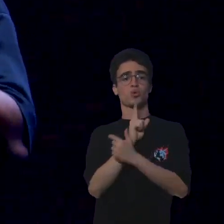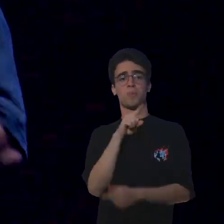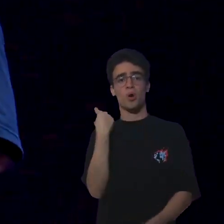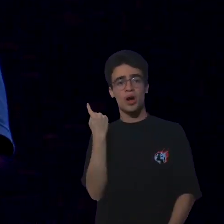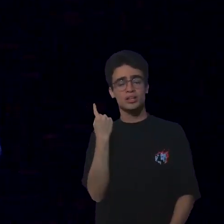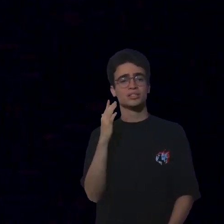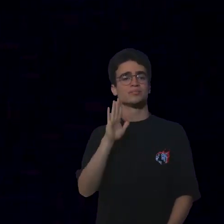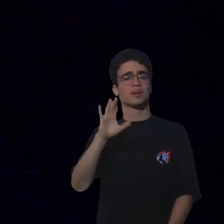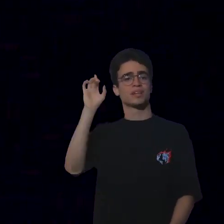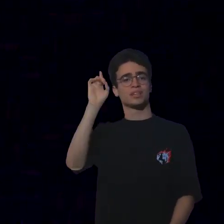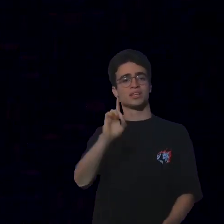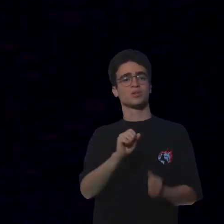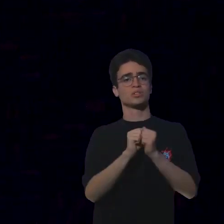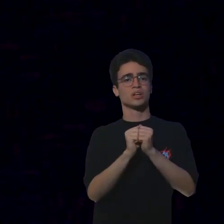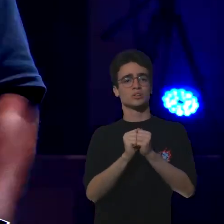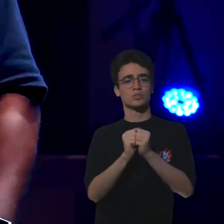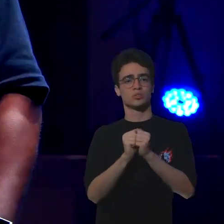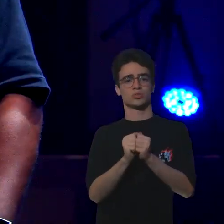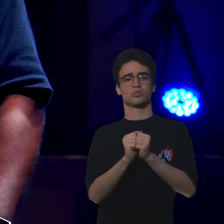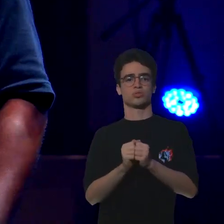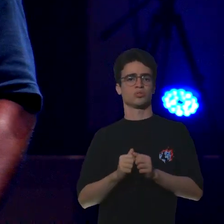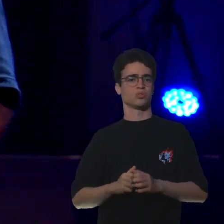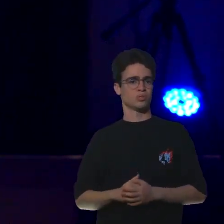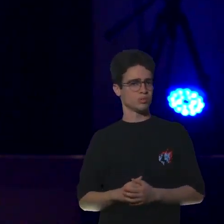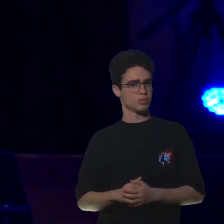está presente.